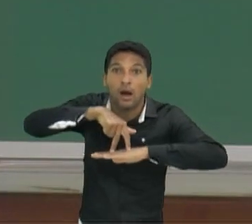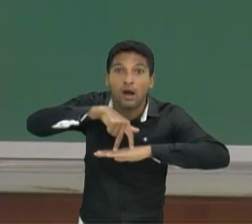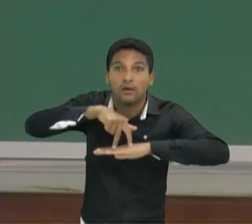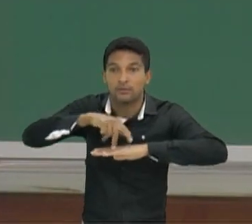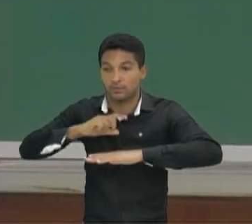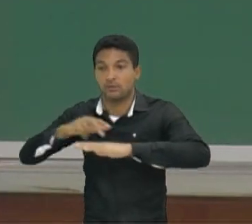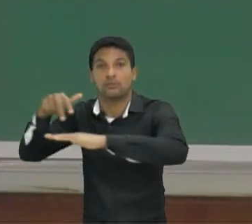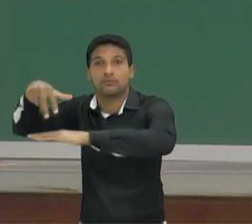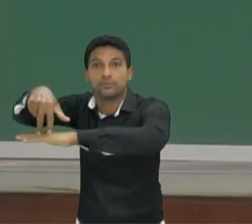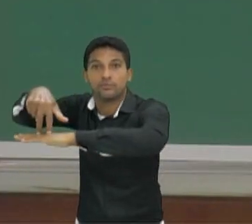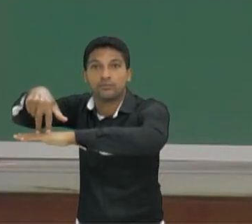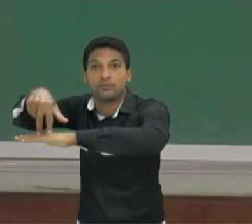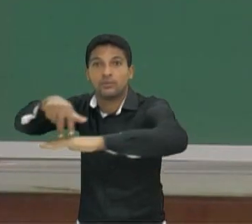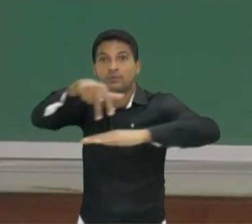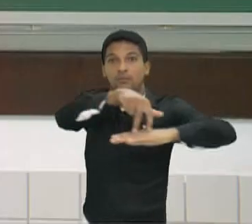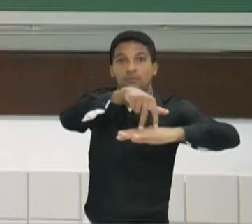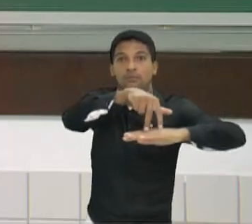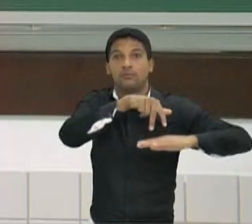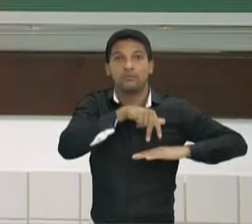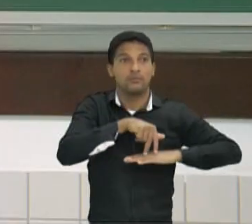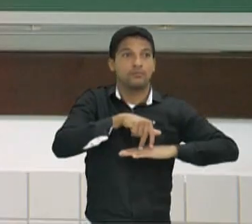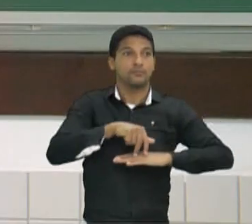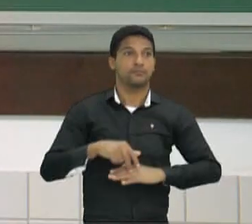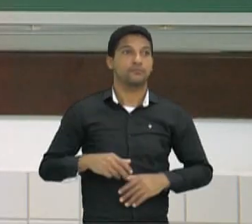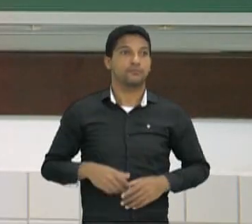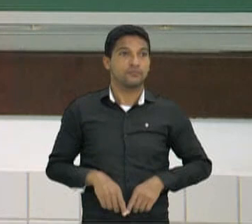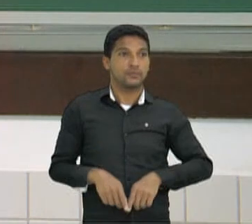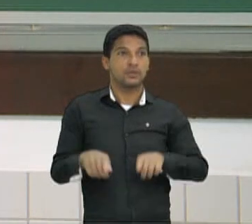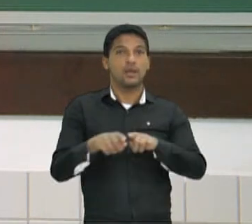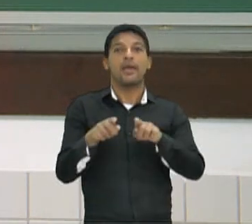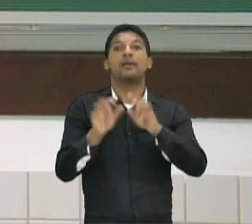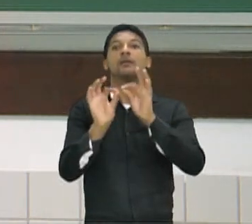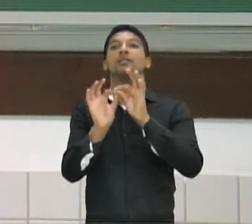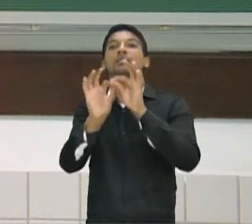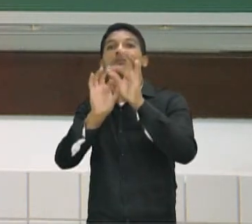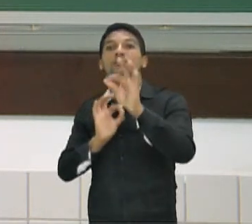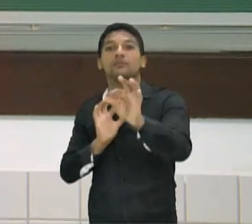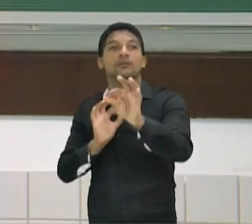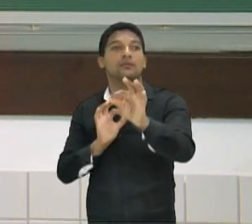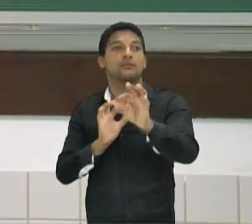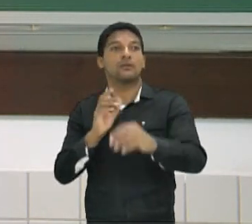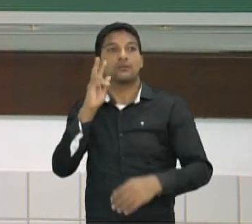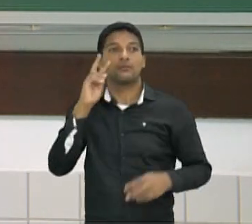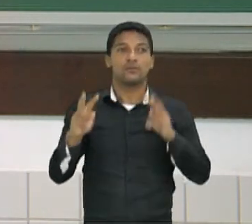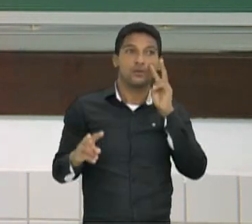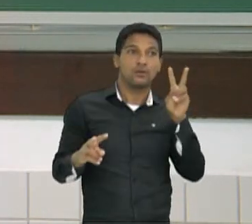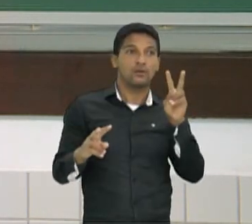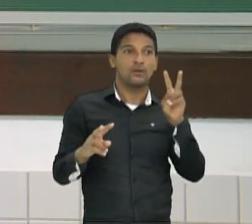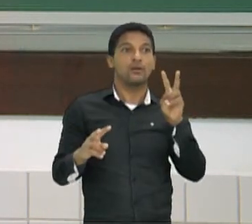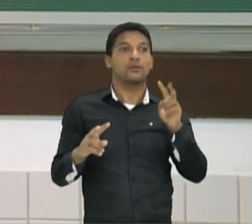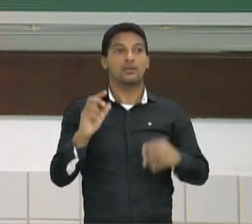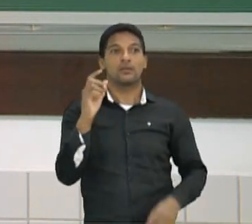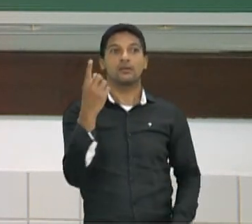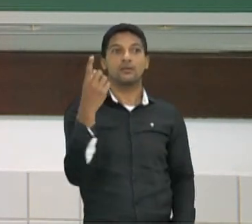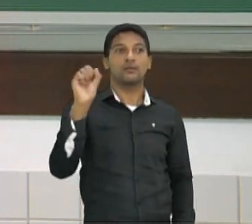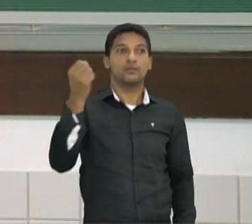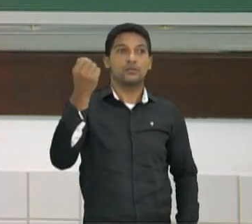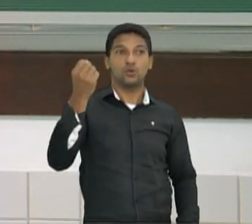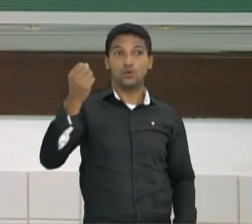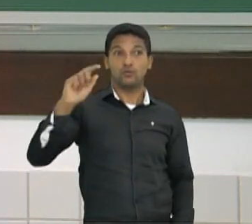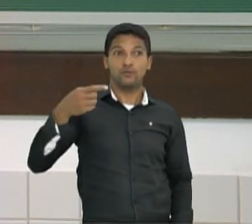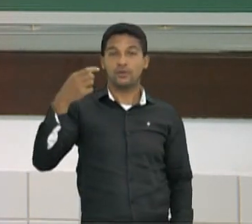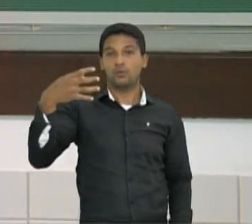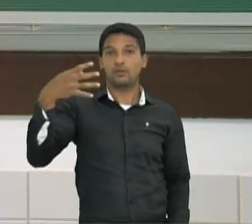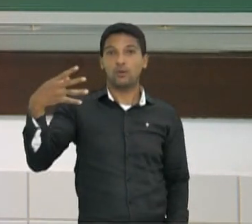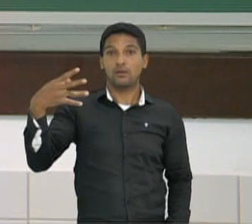18,44 metros. Essas medidas são todas quebradas, né, porque elas são dadas em pés, né? Então, aqui já foi transformada em metros. Então, distância entre